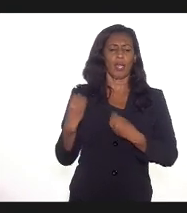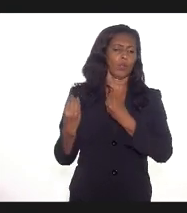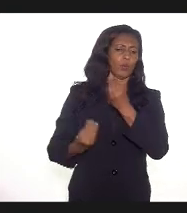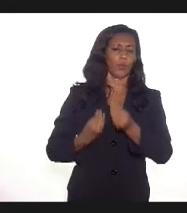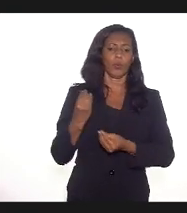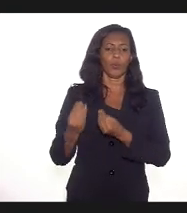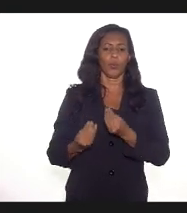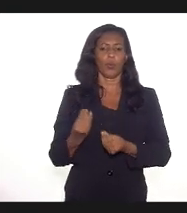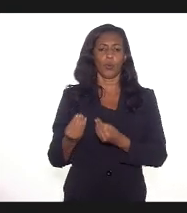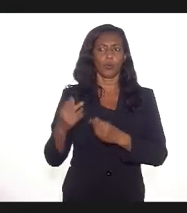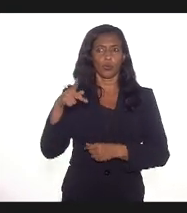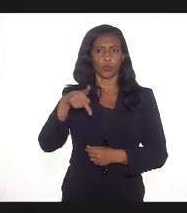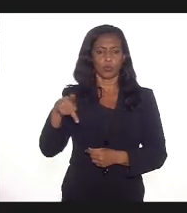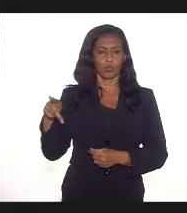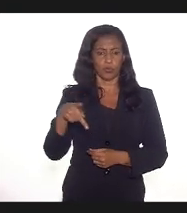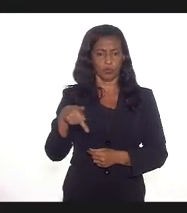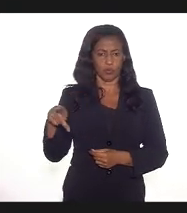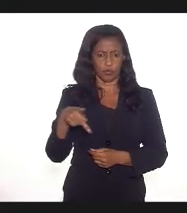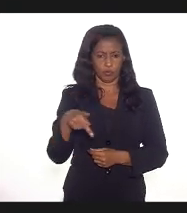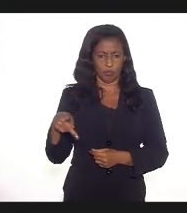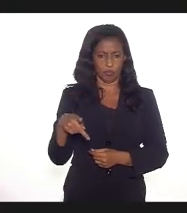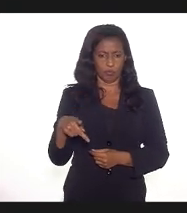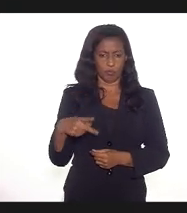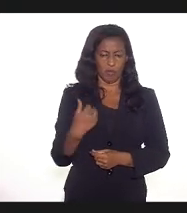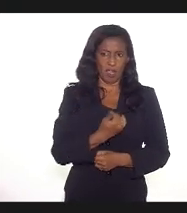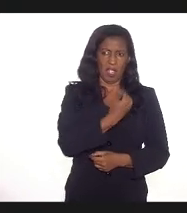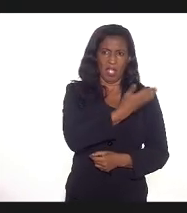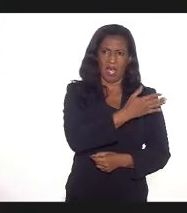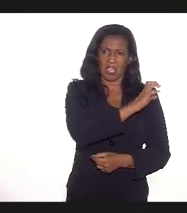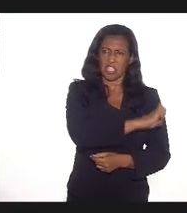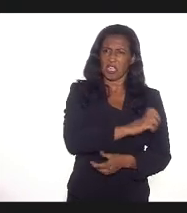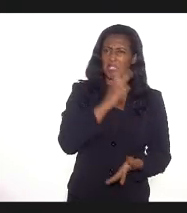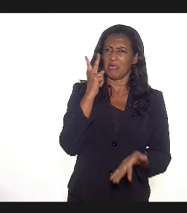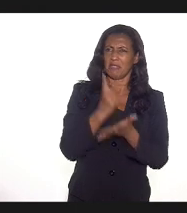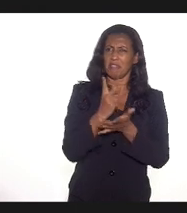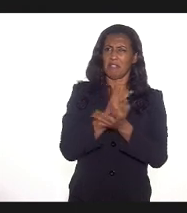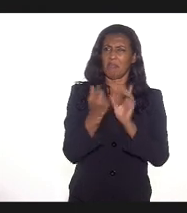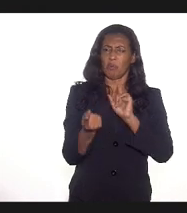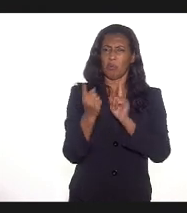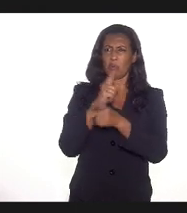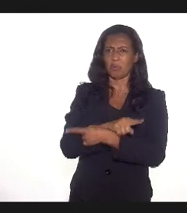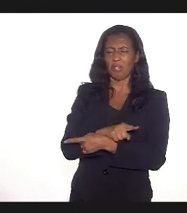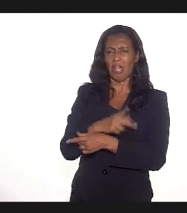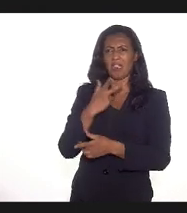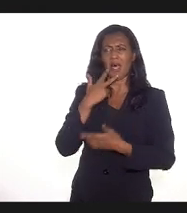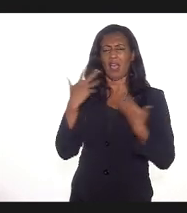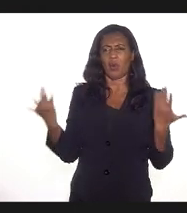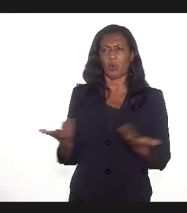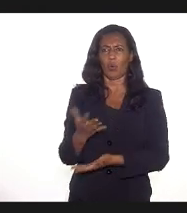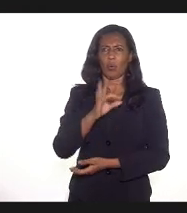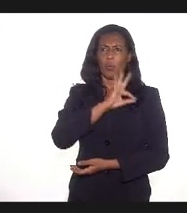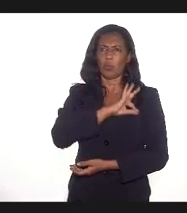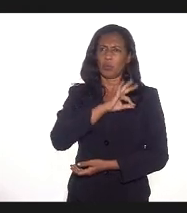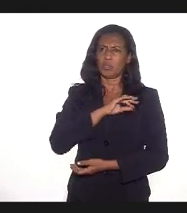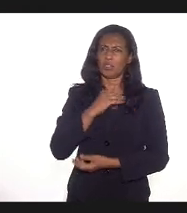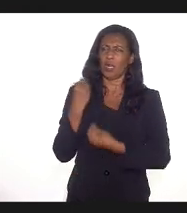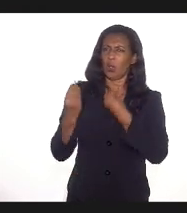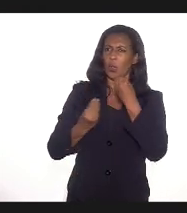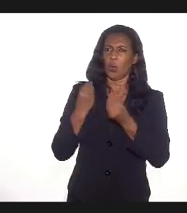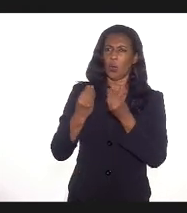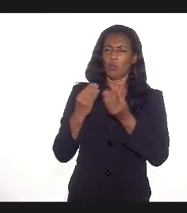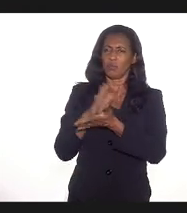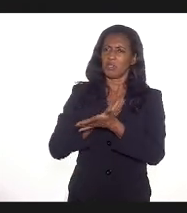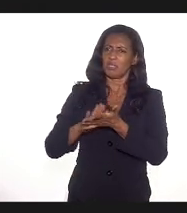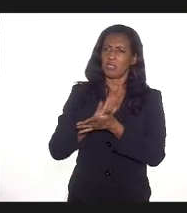com relação aos professores, a esquerda agiu de modo contrário e agora com relação aos policiais, como se nada tivesse